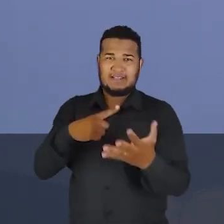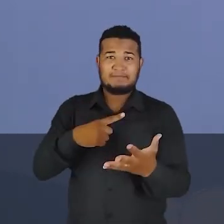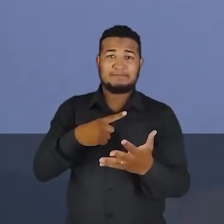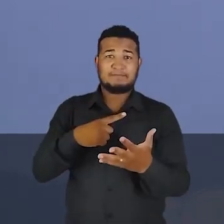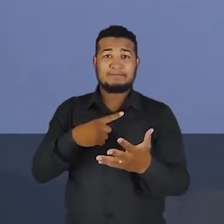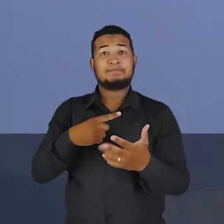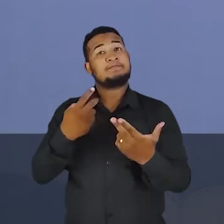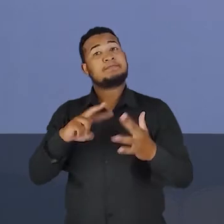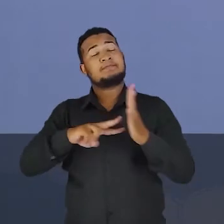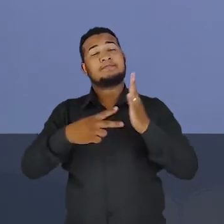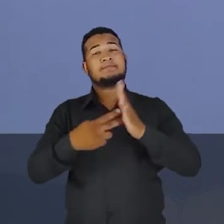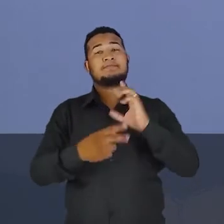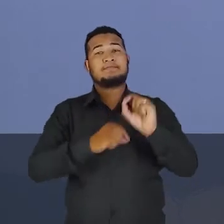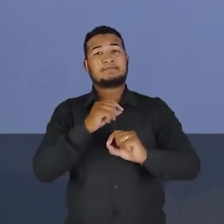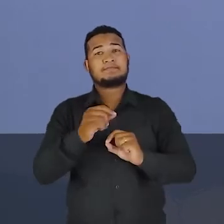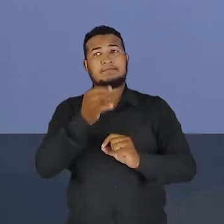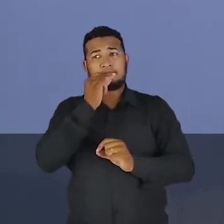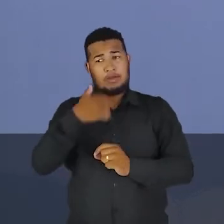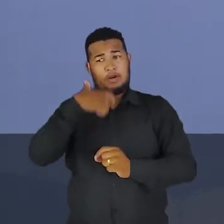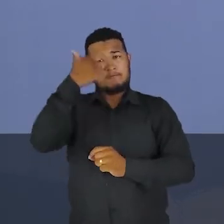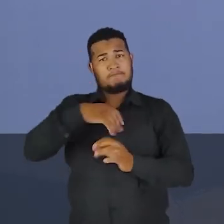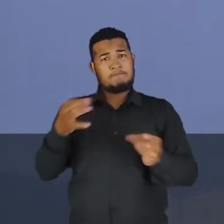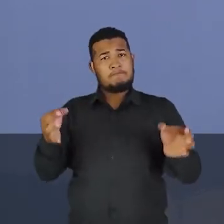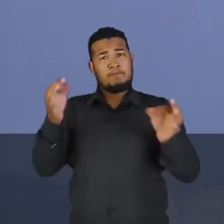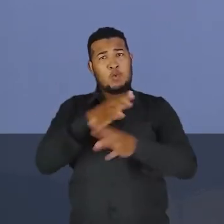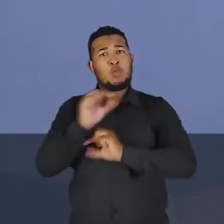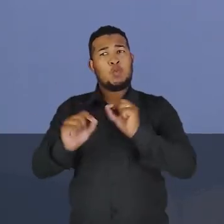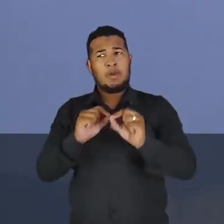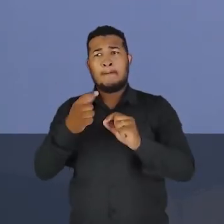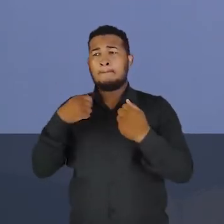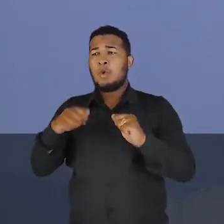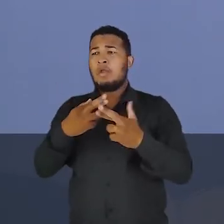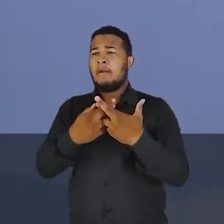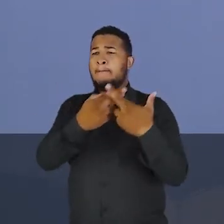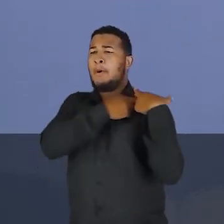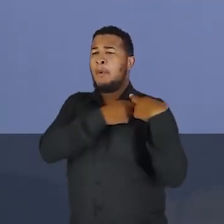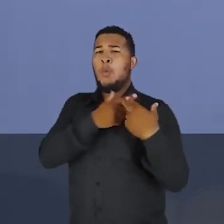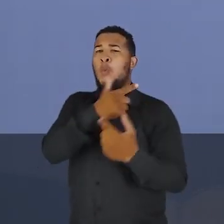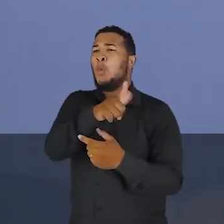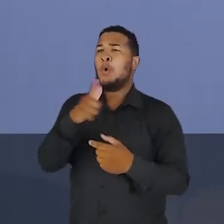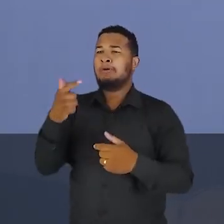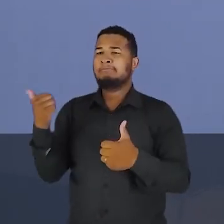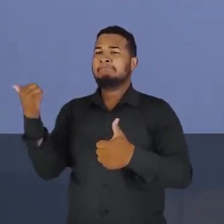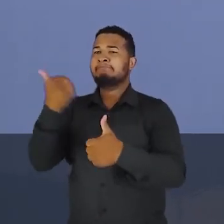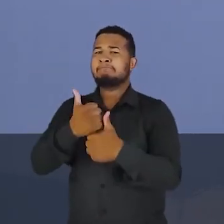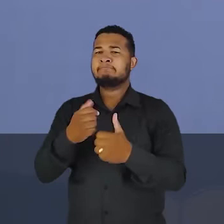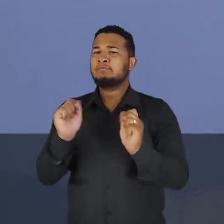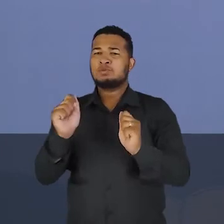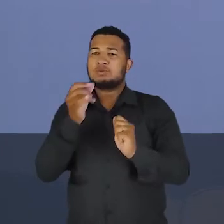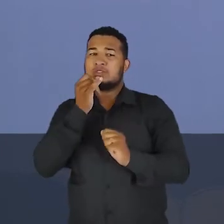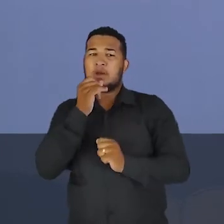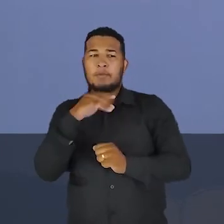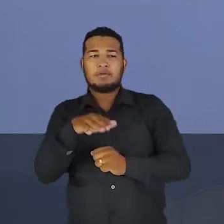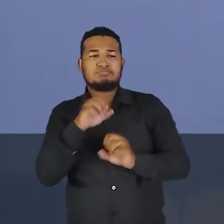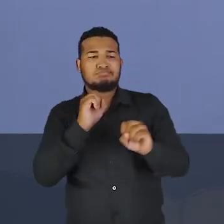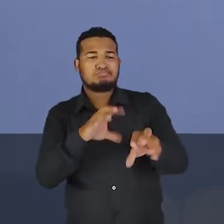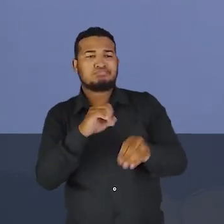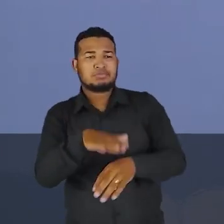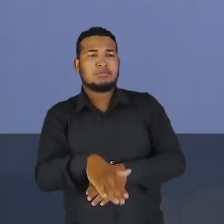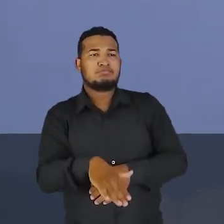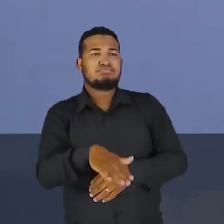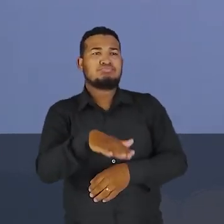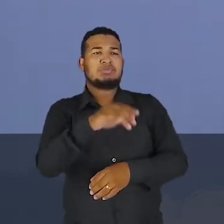casa, eu estou dizendo que eu estou pronto para assumir qualquer outra responsabilidade. Eu não cresço uma criança machista, eu não